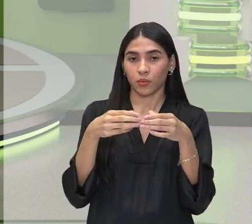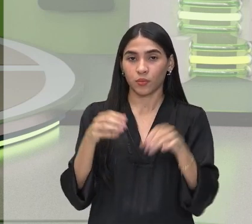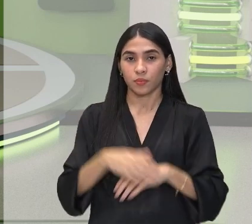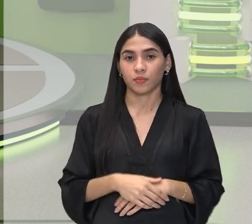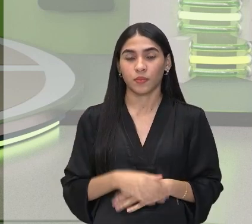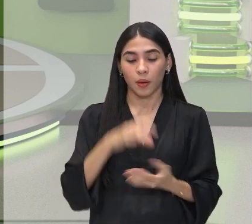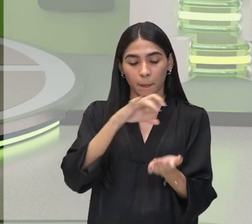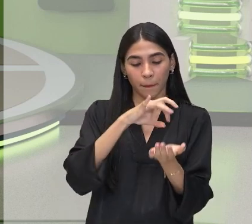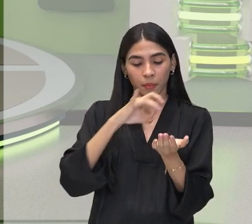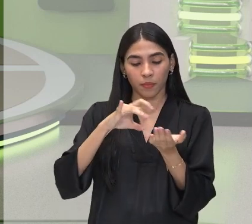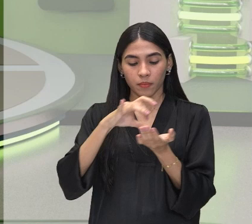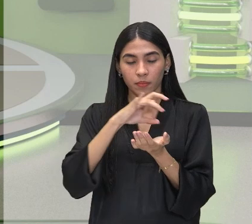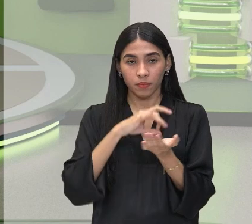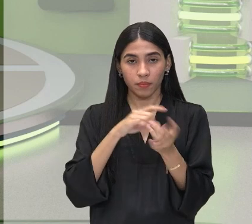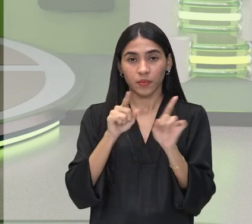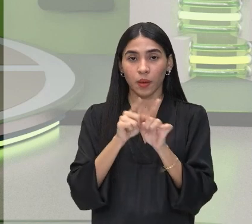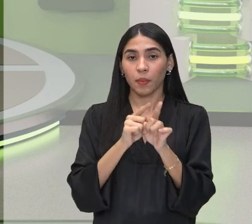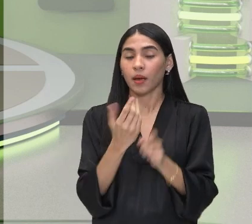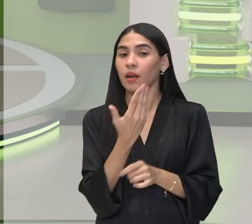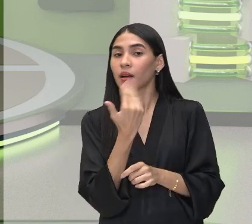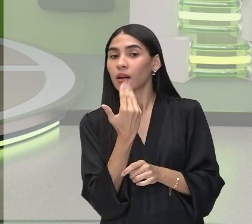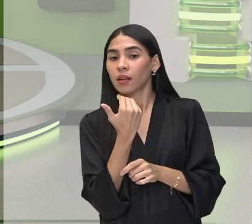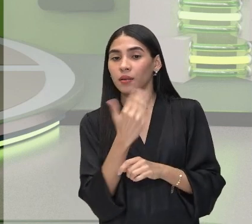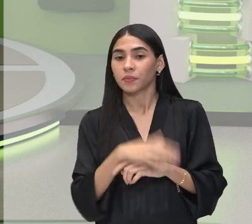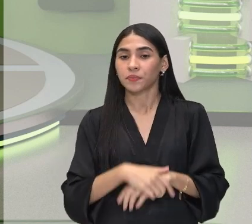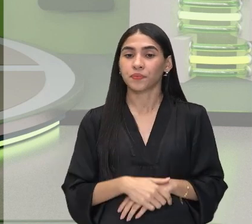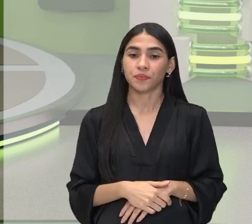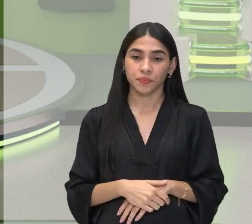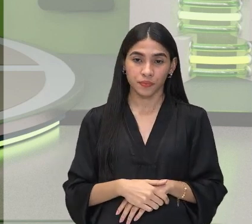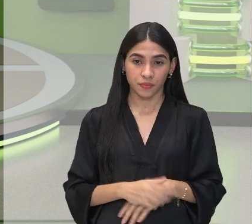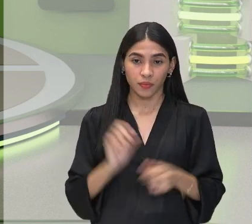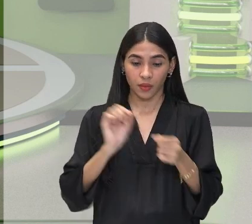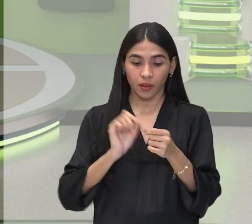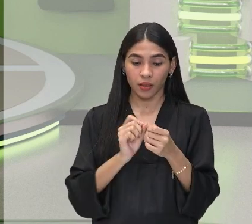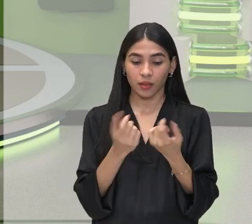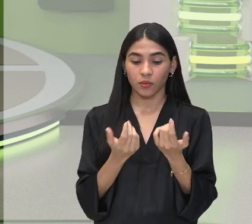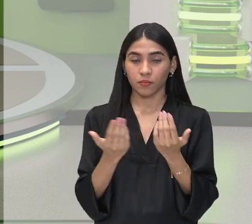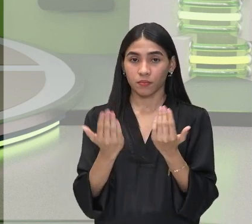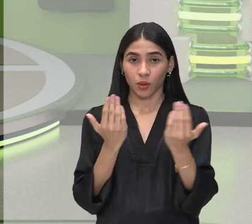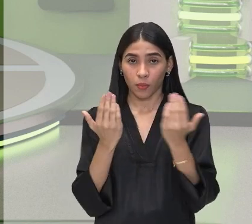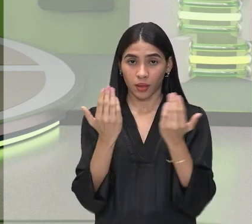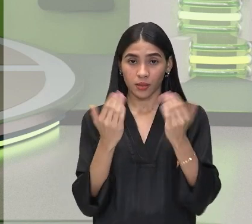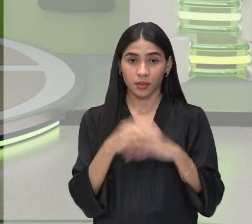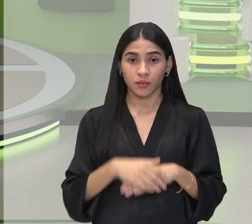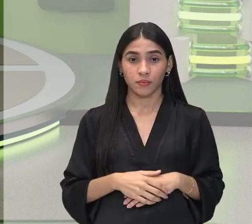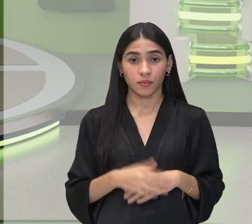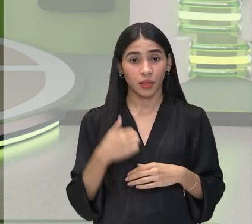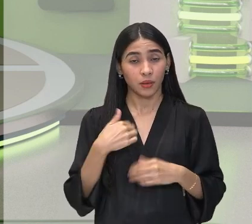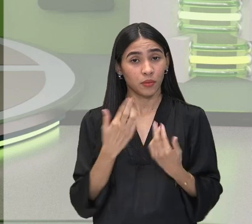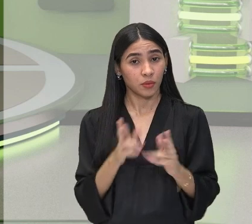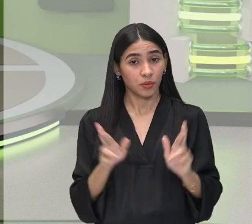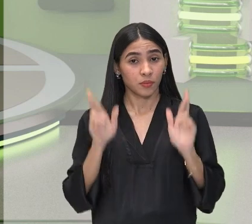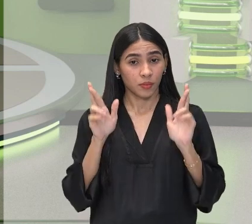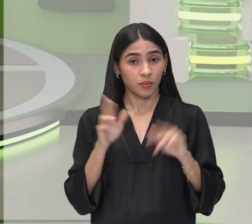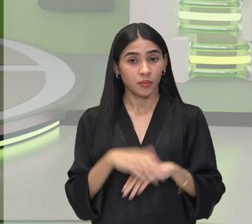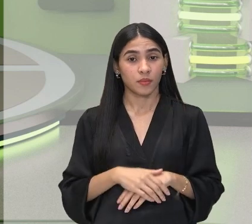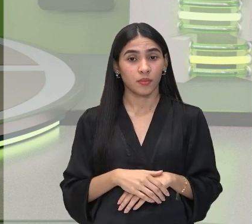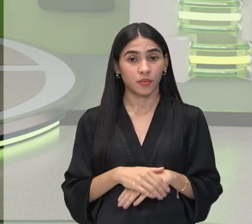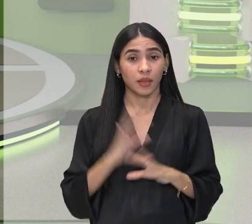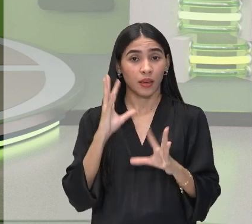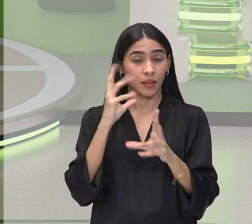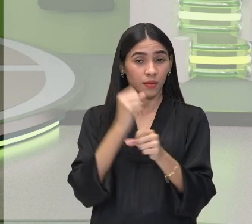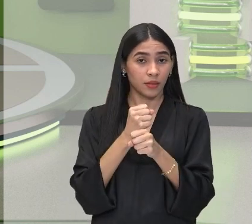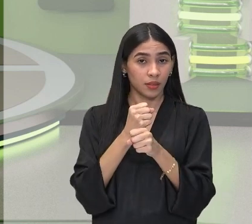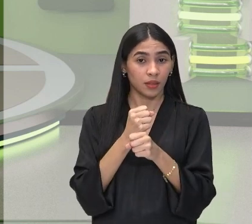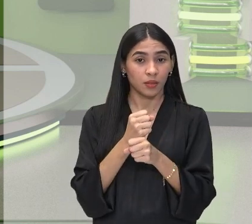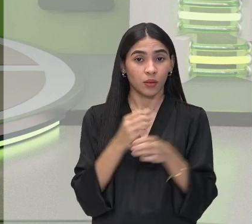dispersando sementes e o outro sendo alimentado por eles, fazendo essa correlação, e eu espero que essa revisão